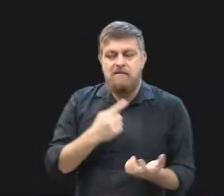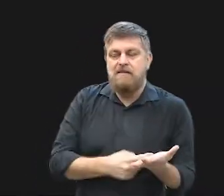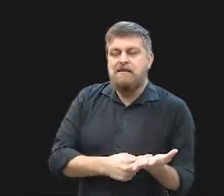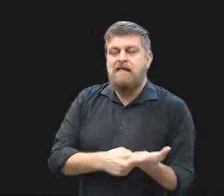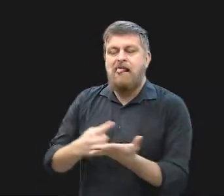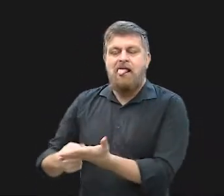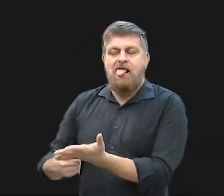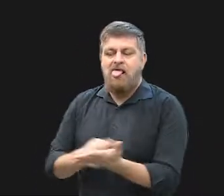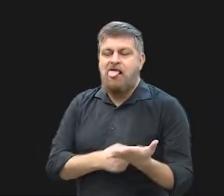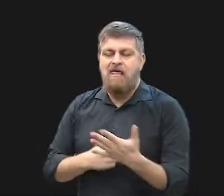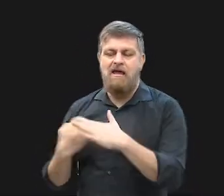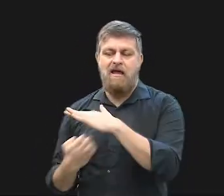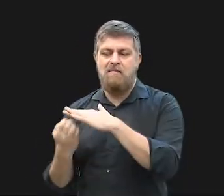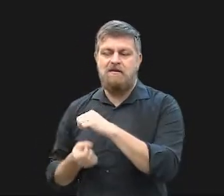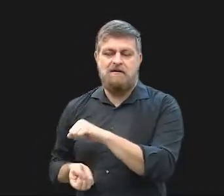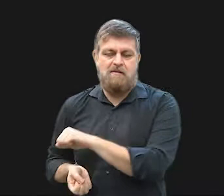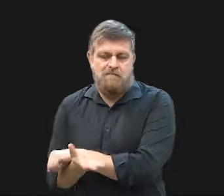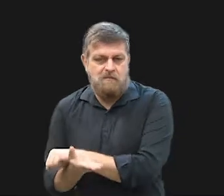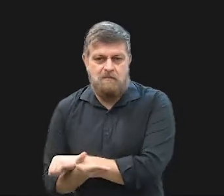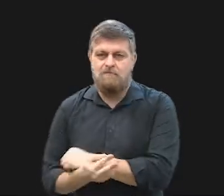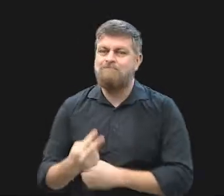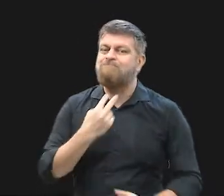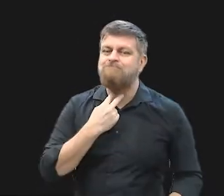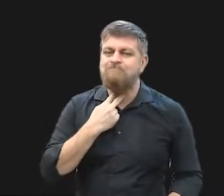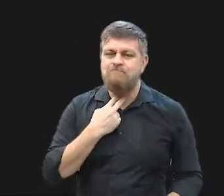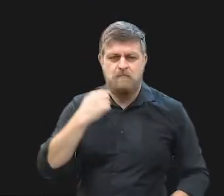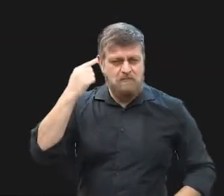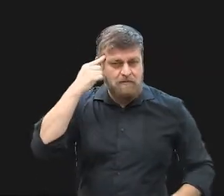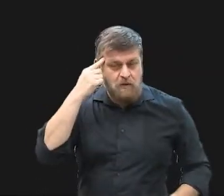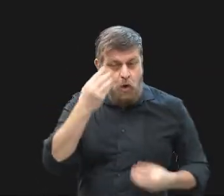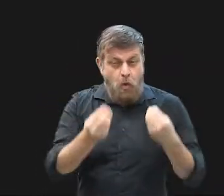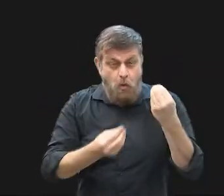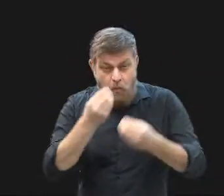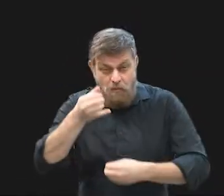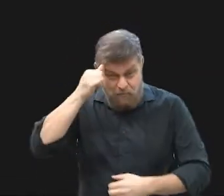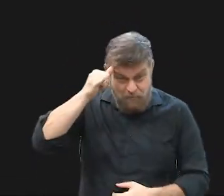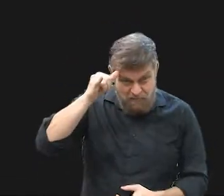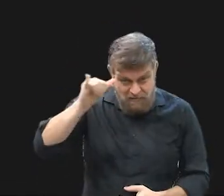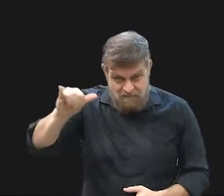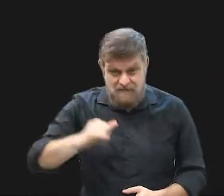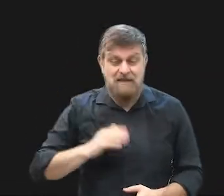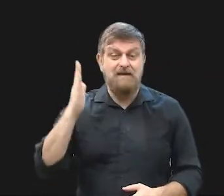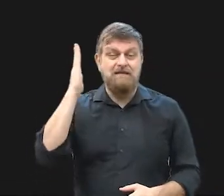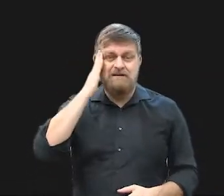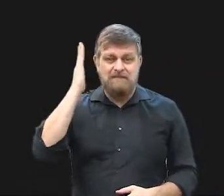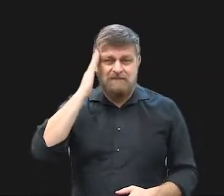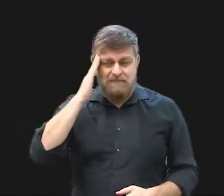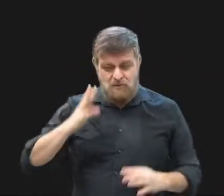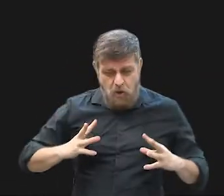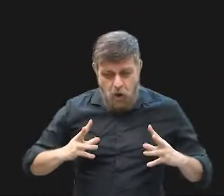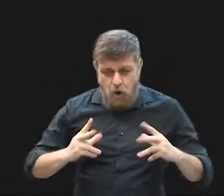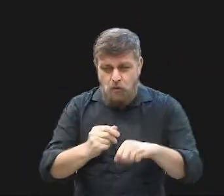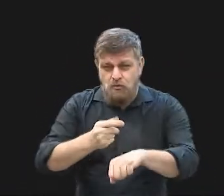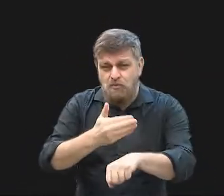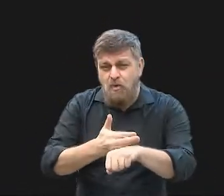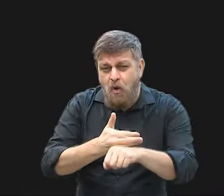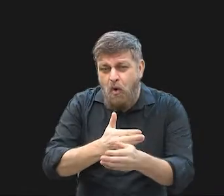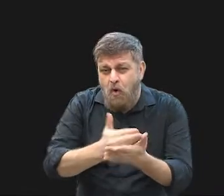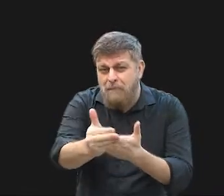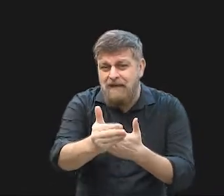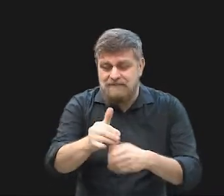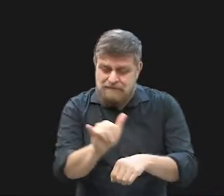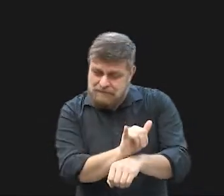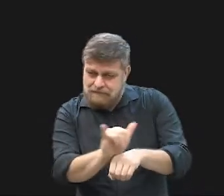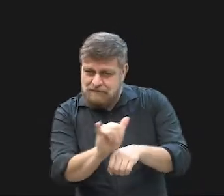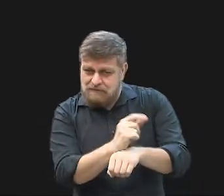Então, pensando justamente na transparência, no combate à corrupção e sabendo que tudo começa, todo o esquema,